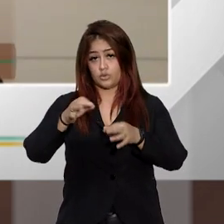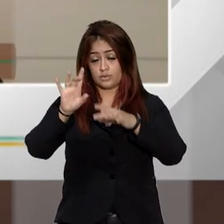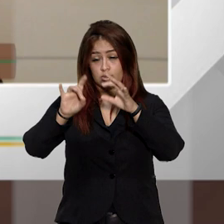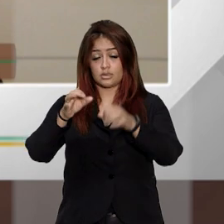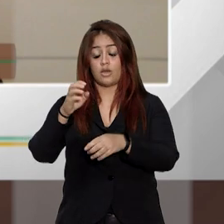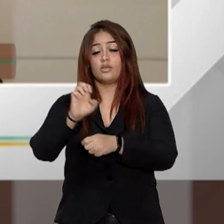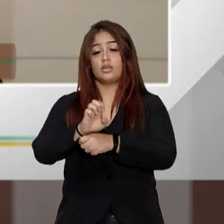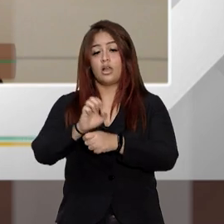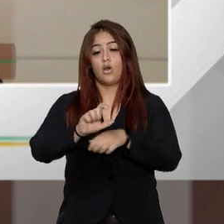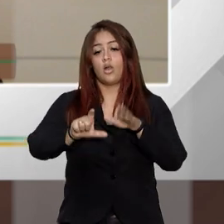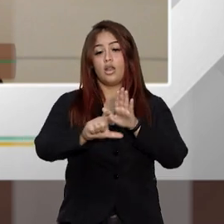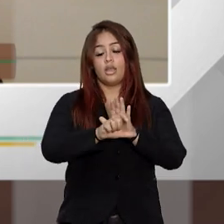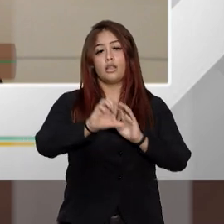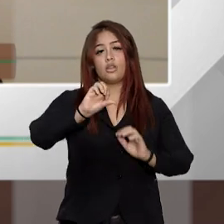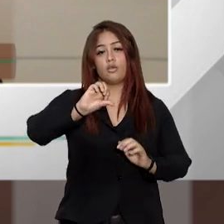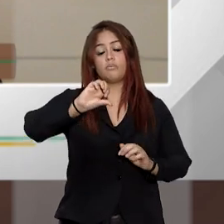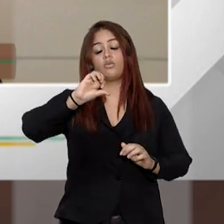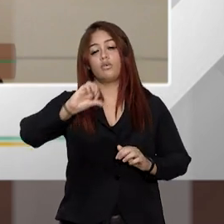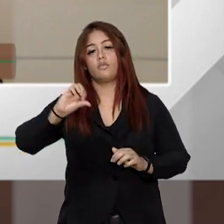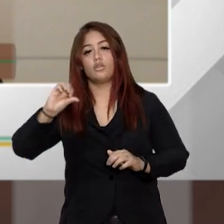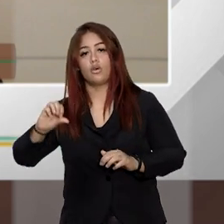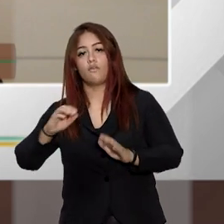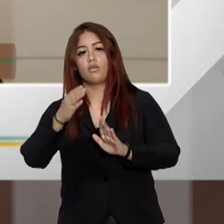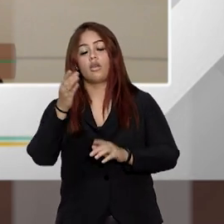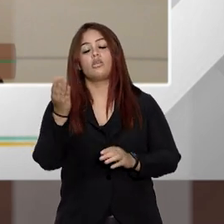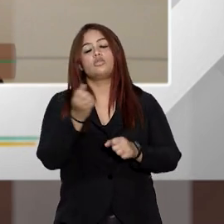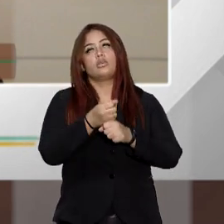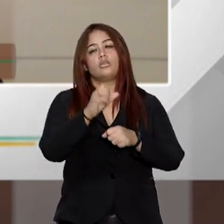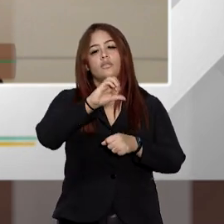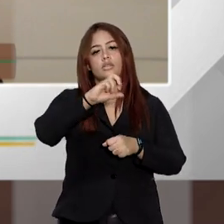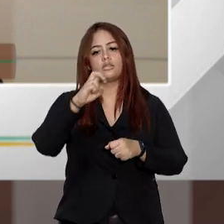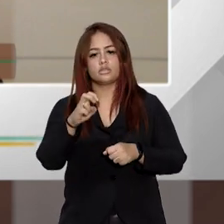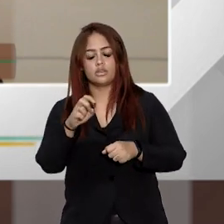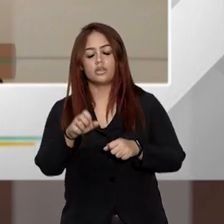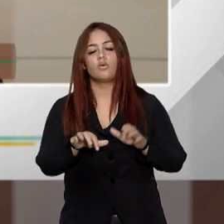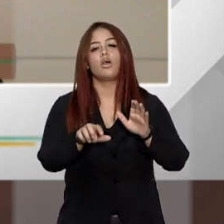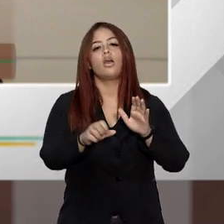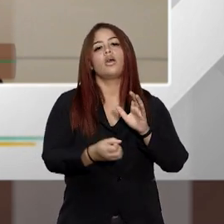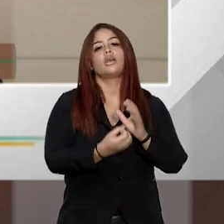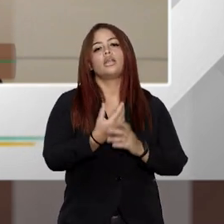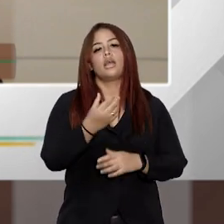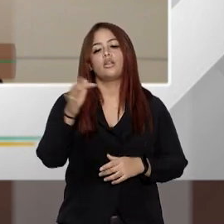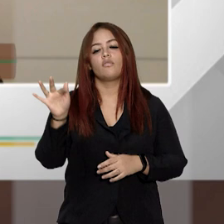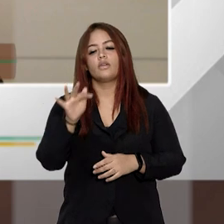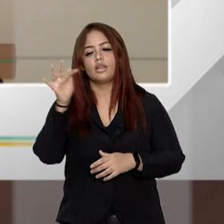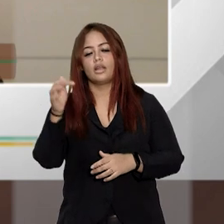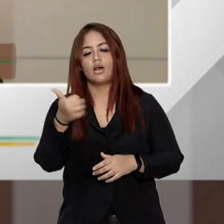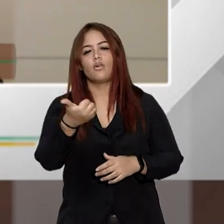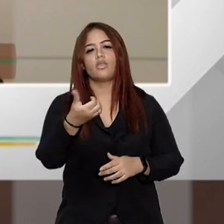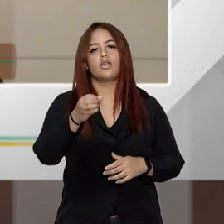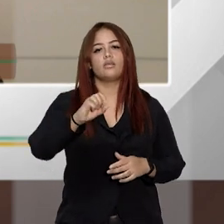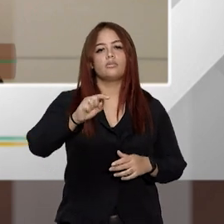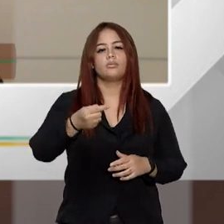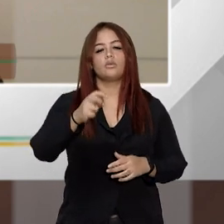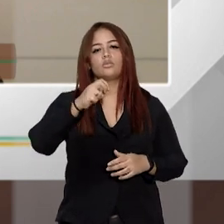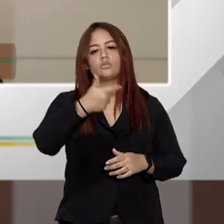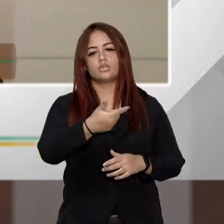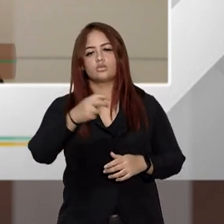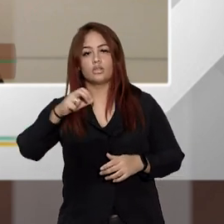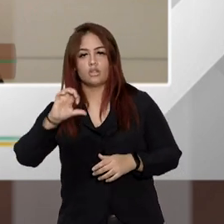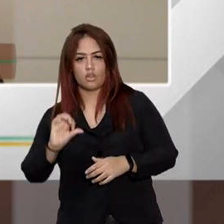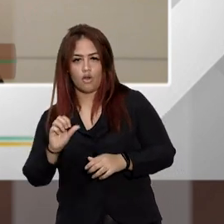Lei 9099/95. A dos juizados federais foi criada um pouco depois, em 10.259 de